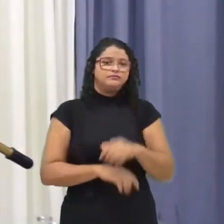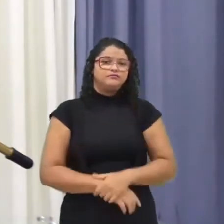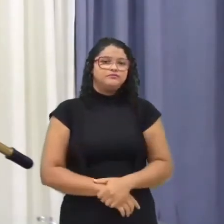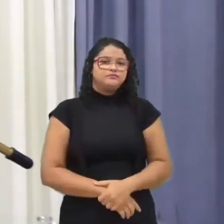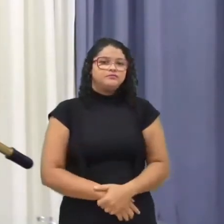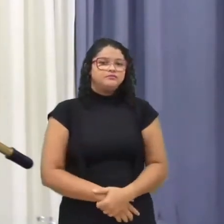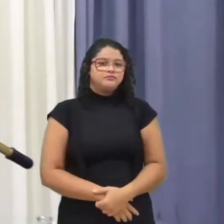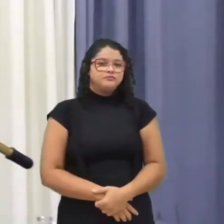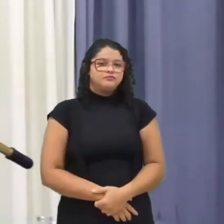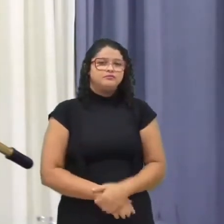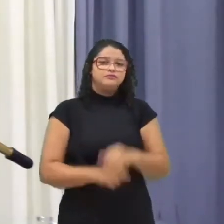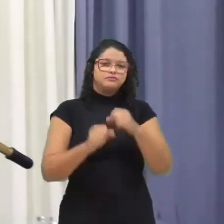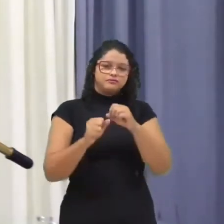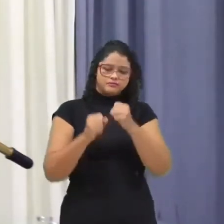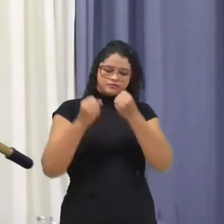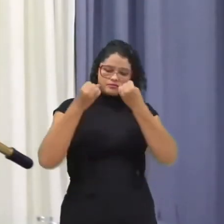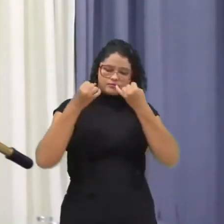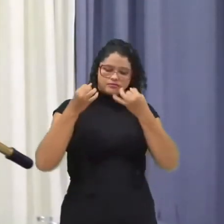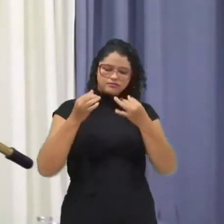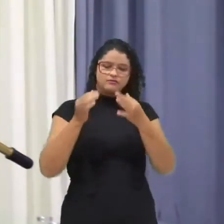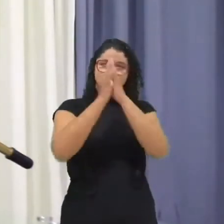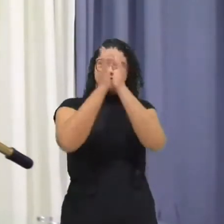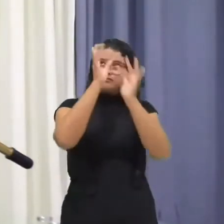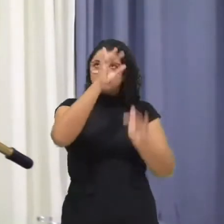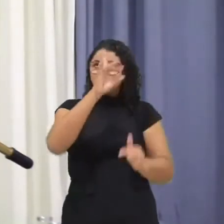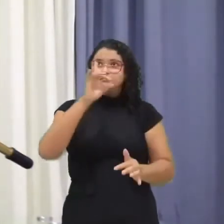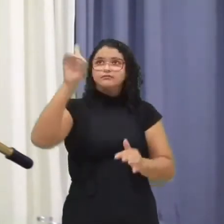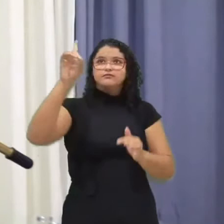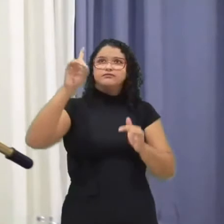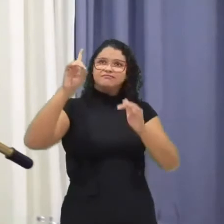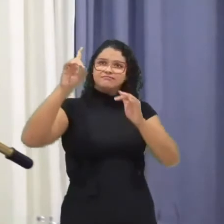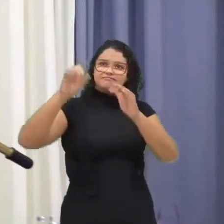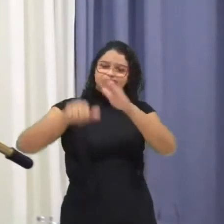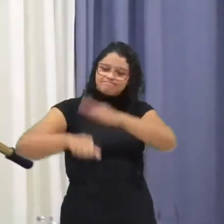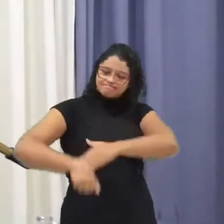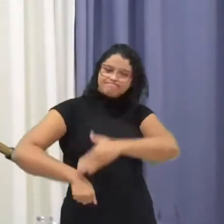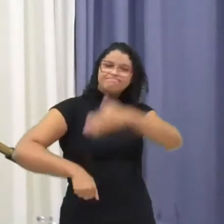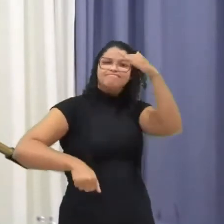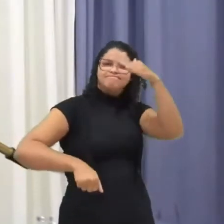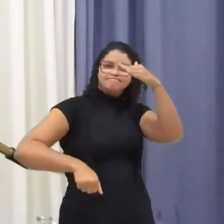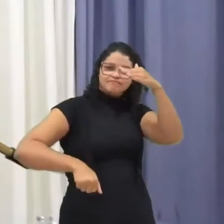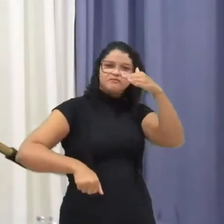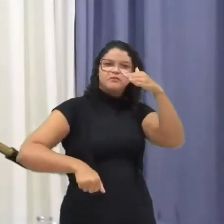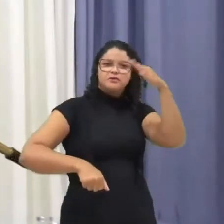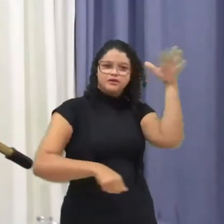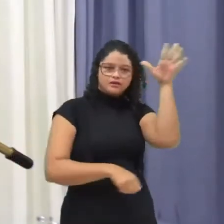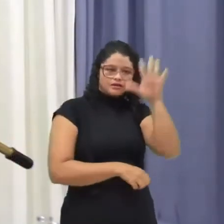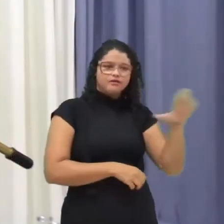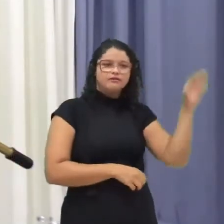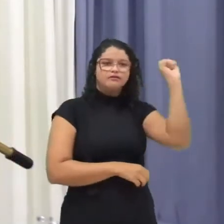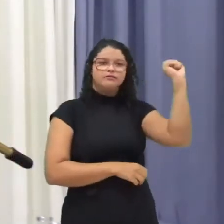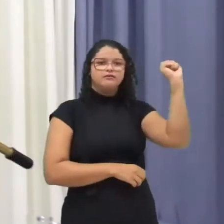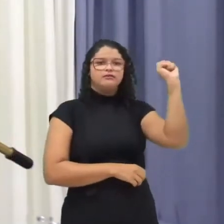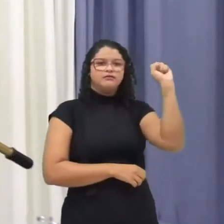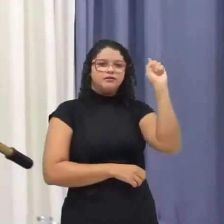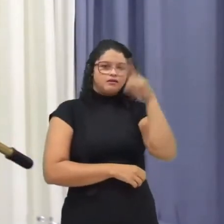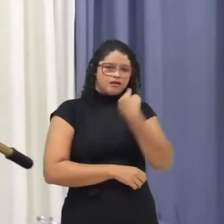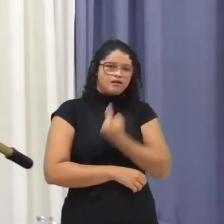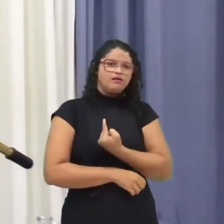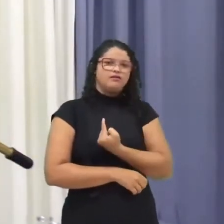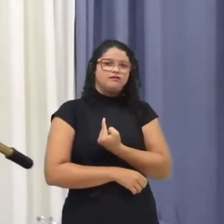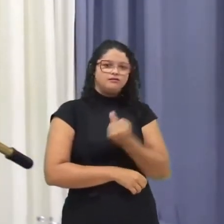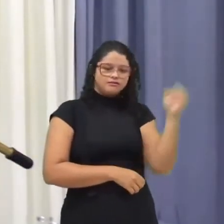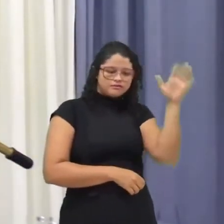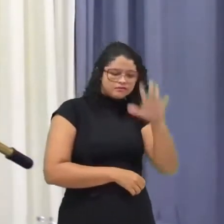para ser glorificado ainda mais. Ele é o grande campeão de Deus, é o nosso campeão,